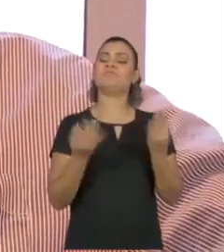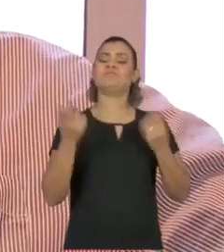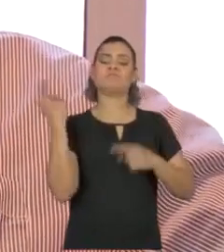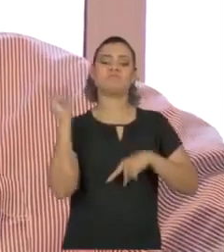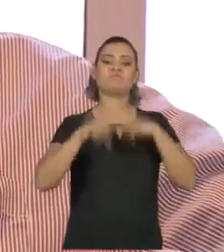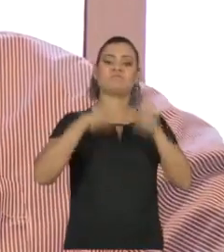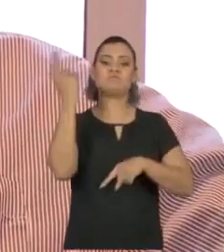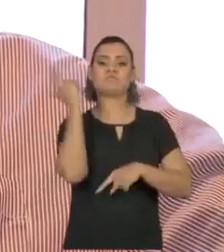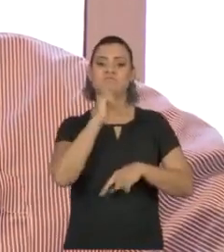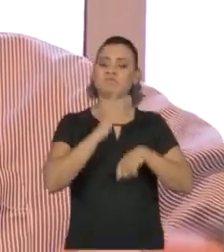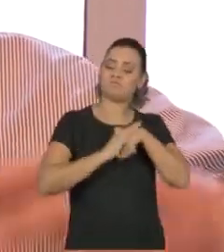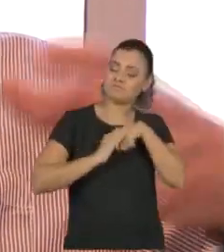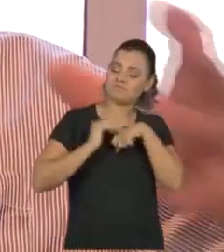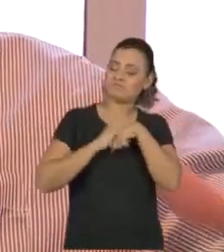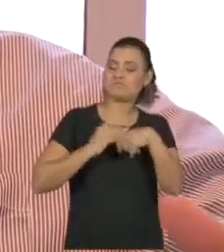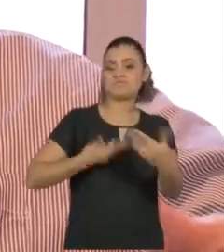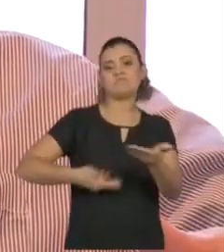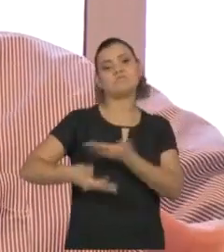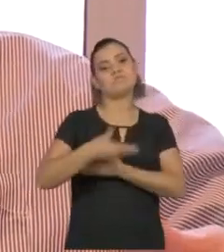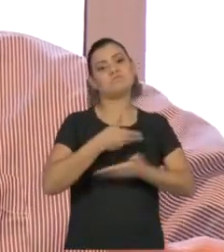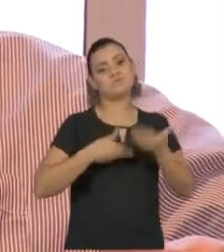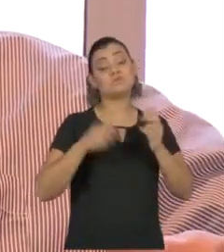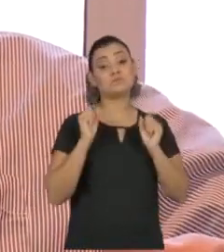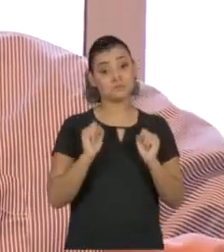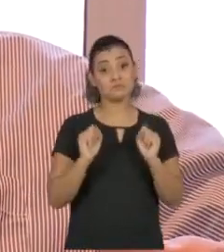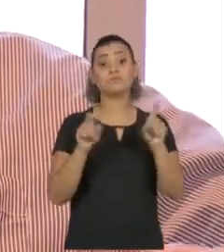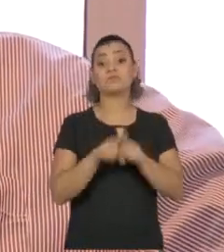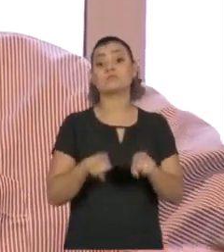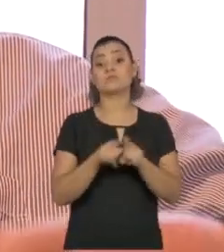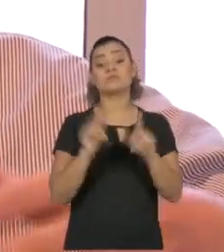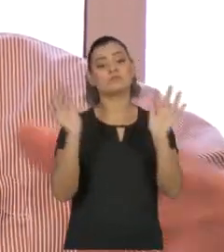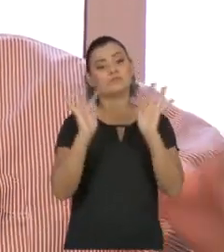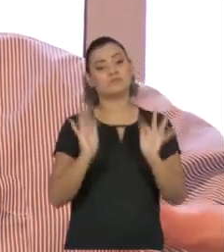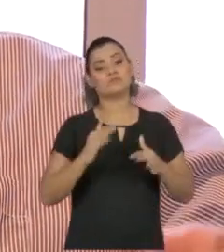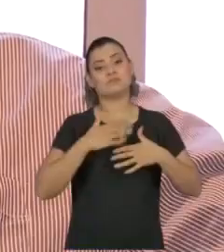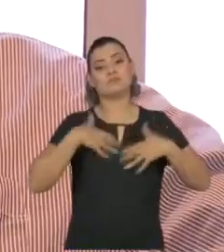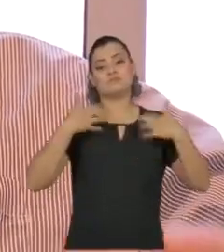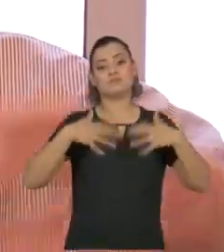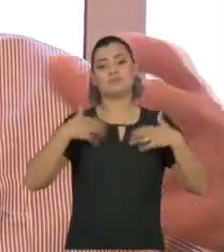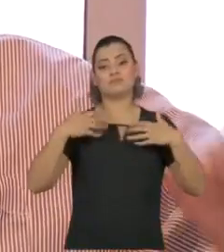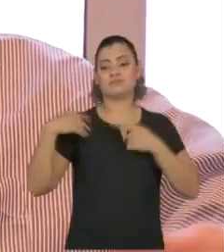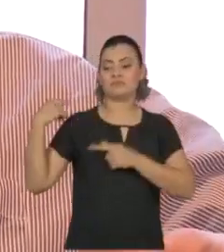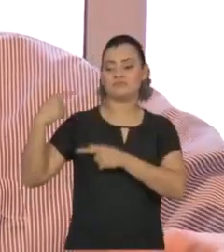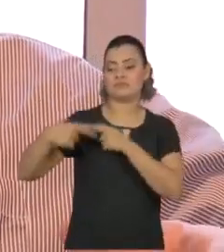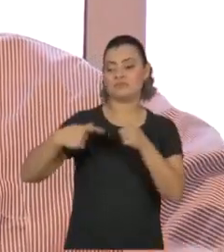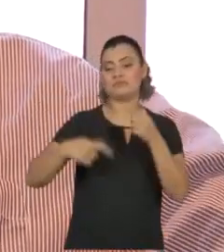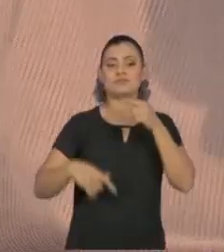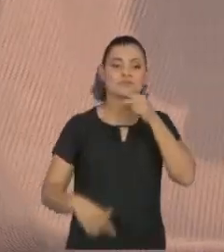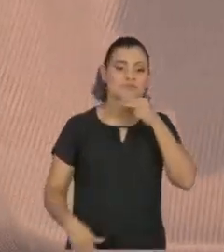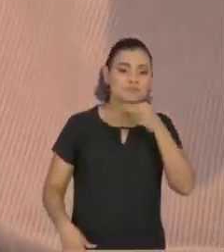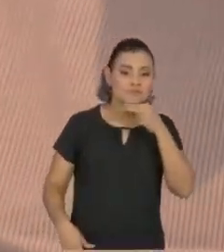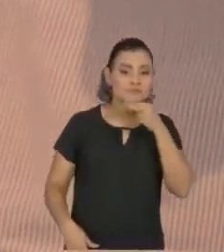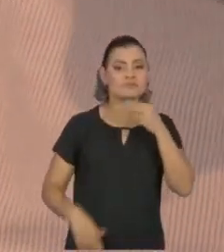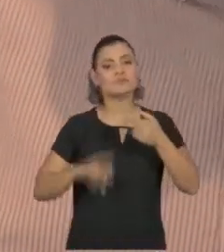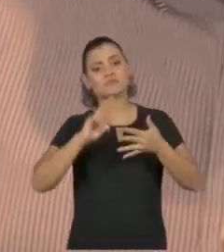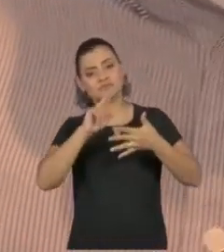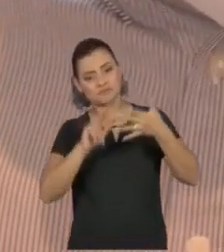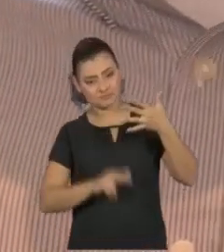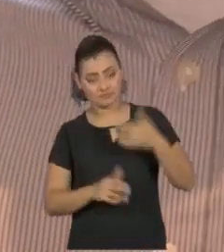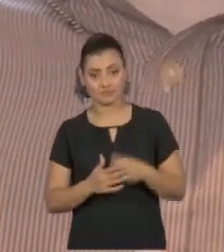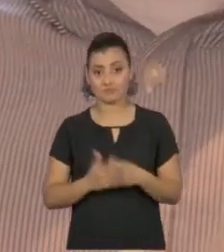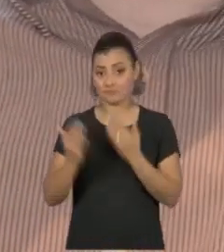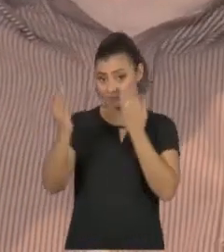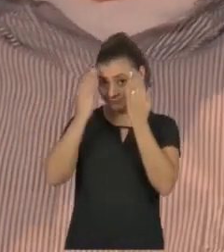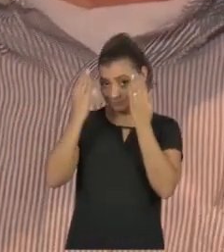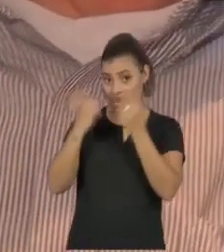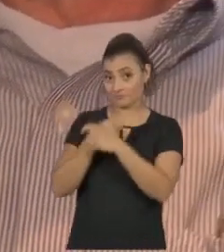relação afetiva, né? E pode ter uma alegria também com os descendentes, os netos. Este psicólogo da